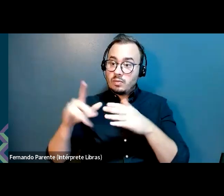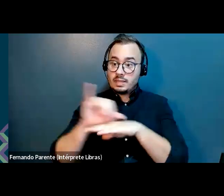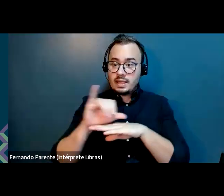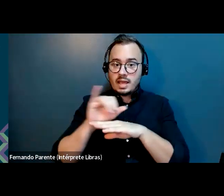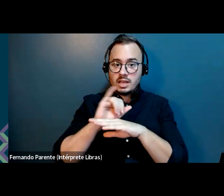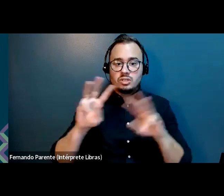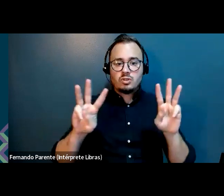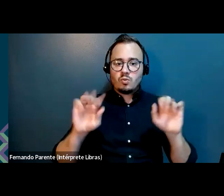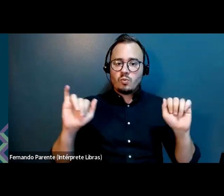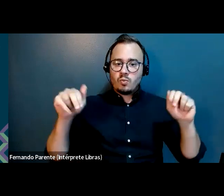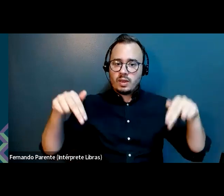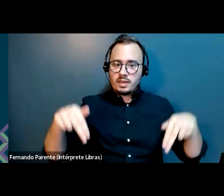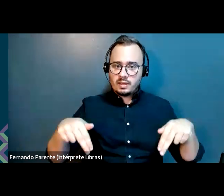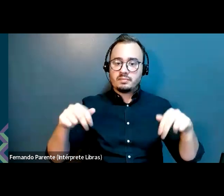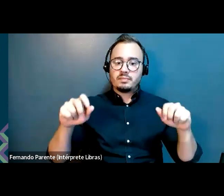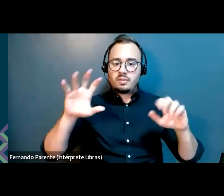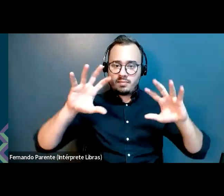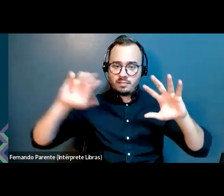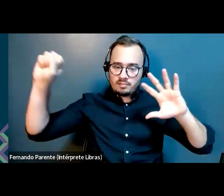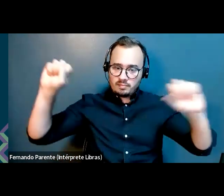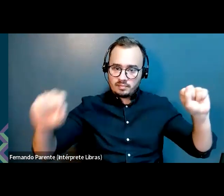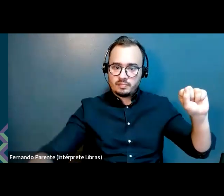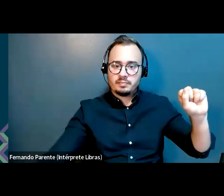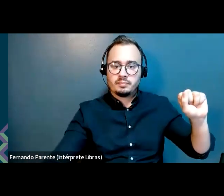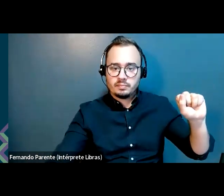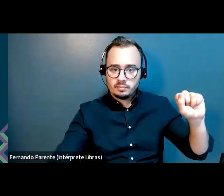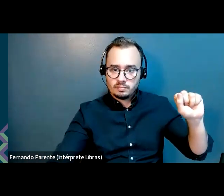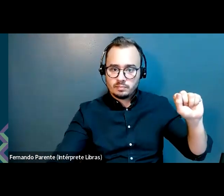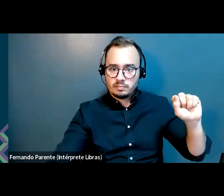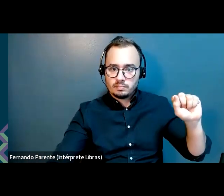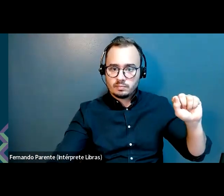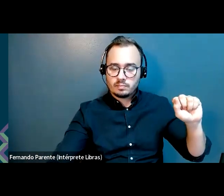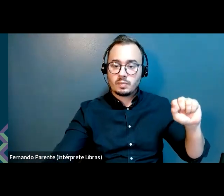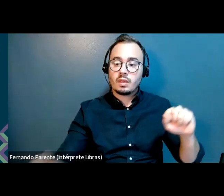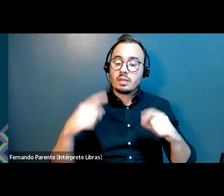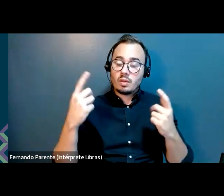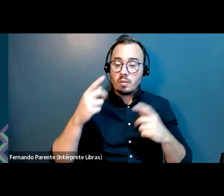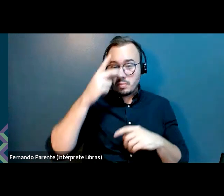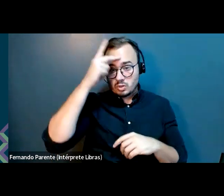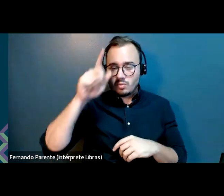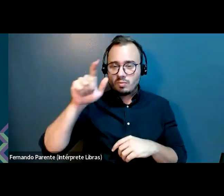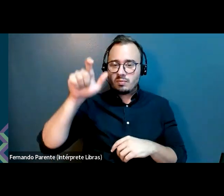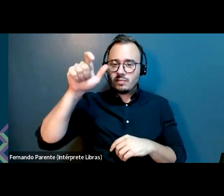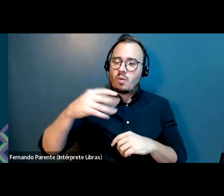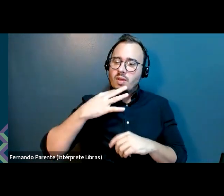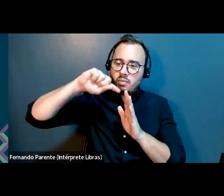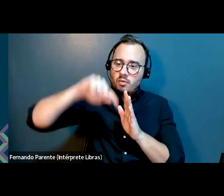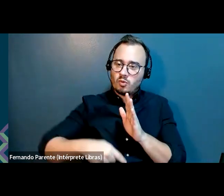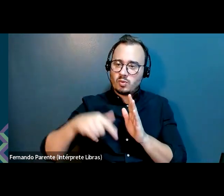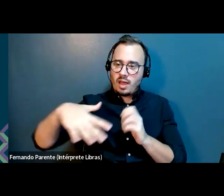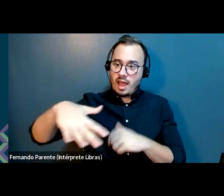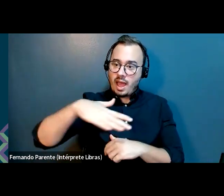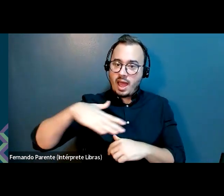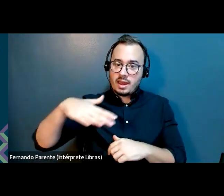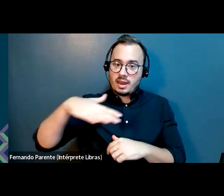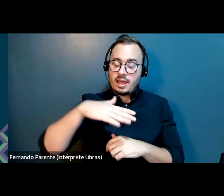vez mais especialista, né? Apesar de uma especialista lidar melhor com problemas difíceis do seu domínio próprio, ela não